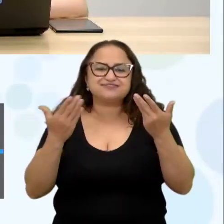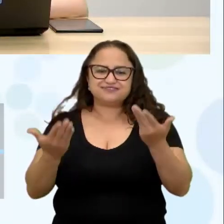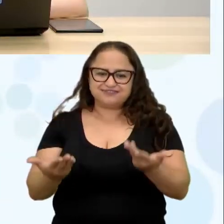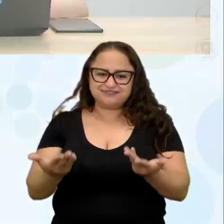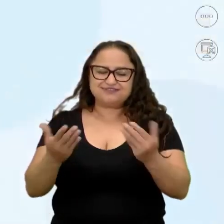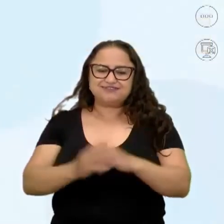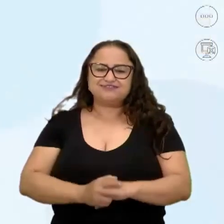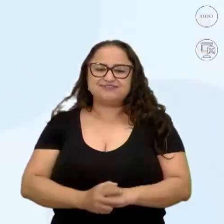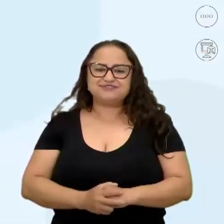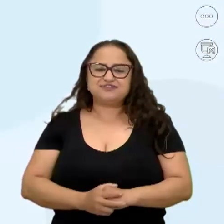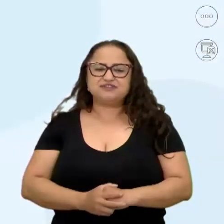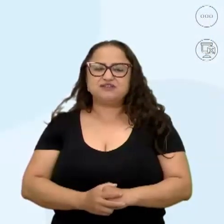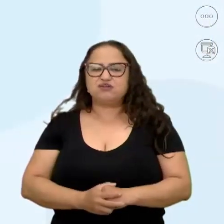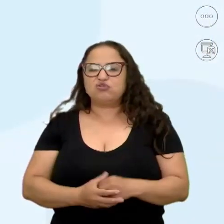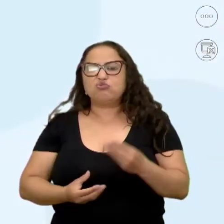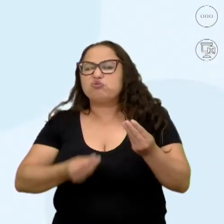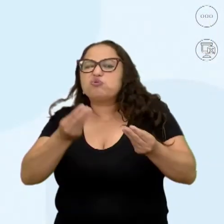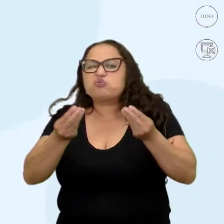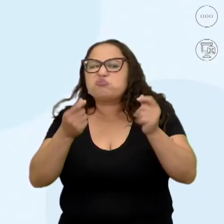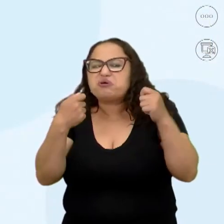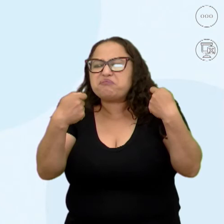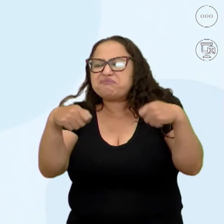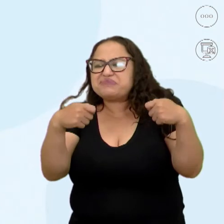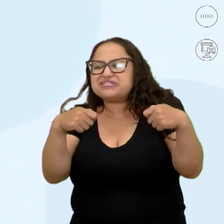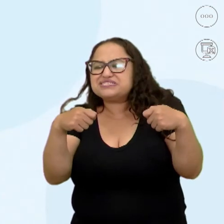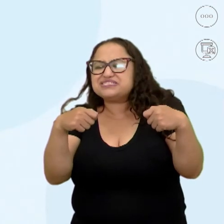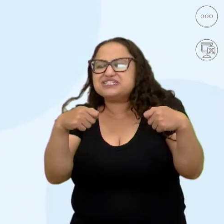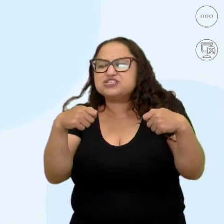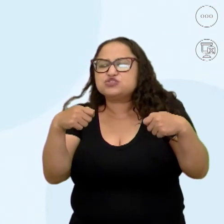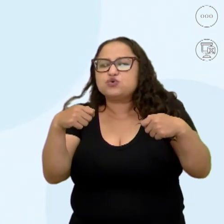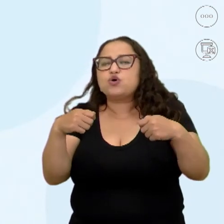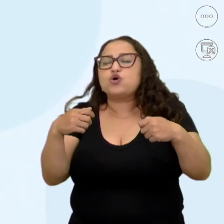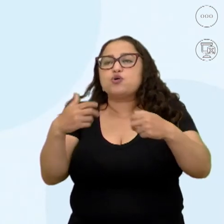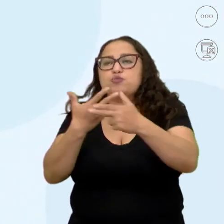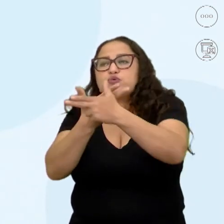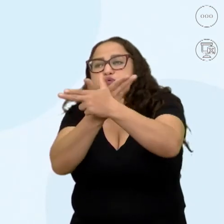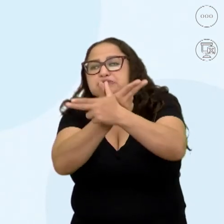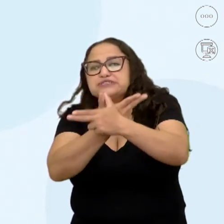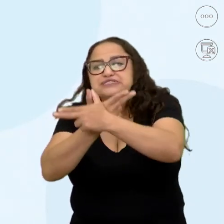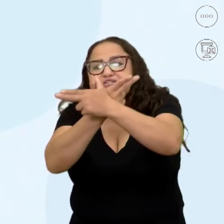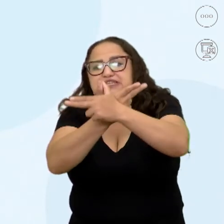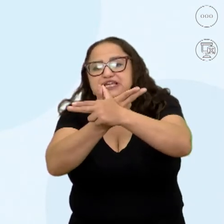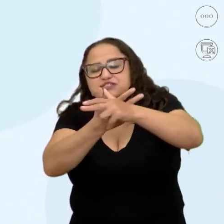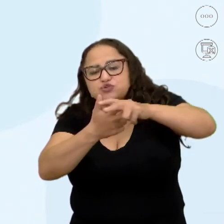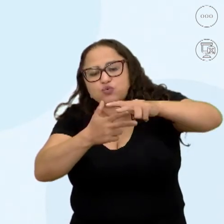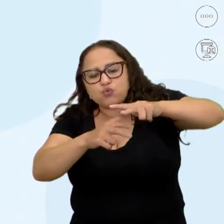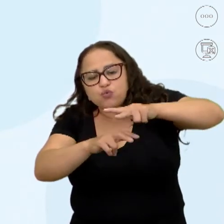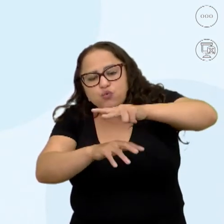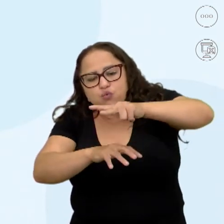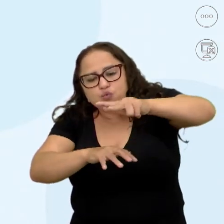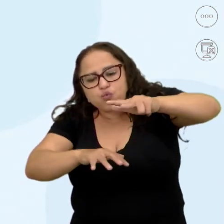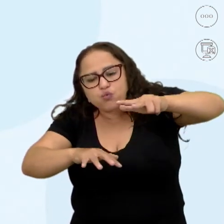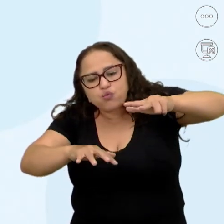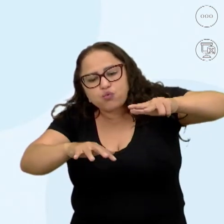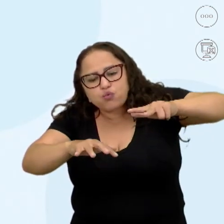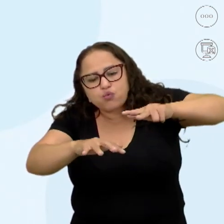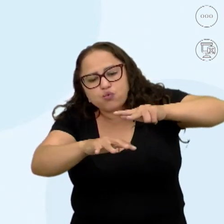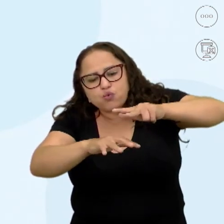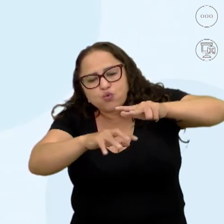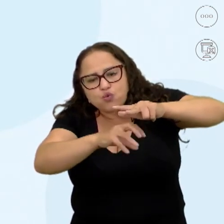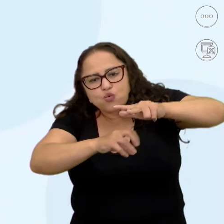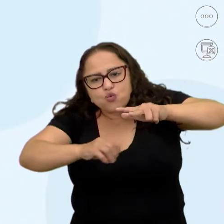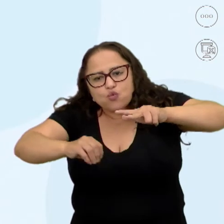né? Condições necessárias para manter um satélite, um corpo em órbita, né? Ideia de Newton, né? O